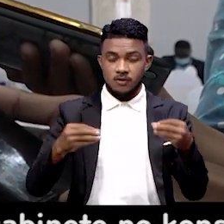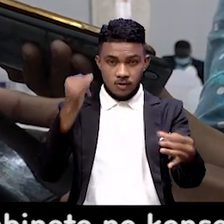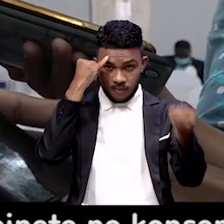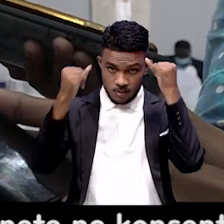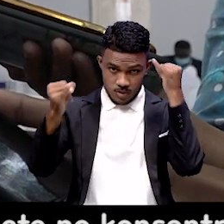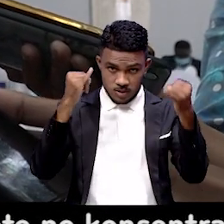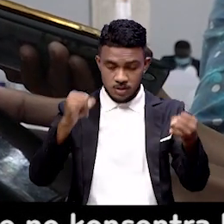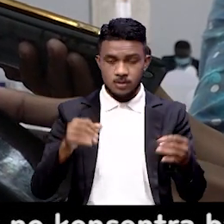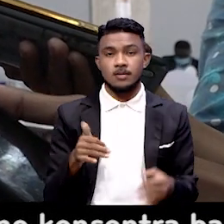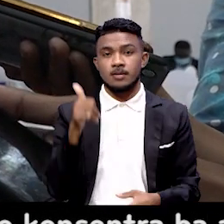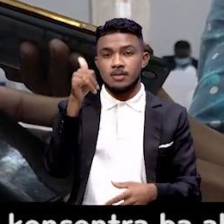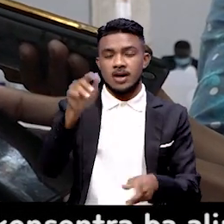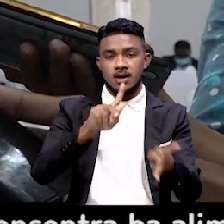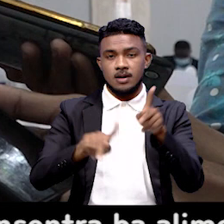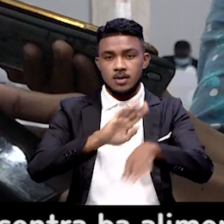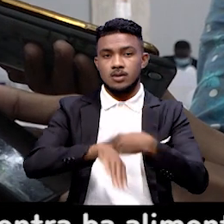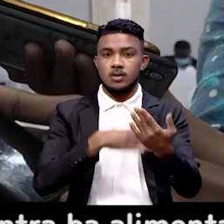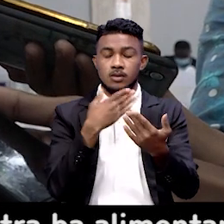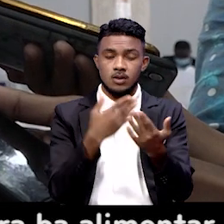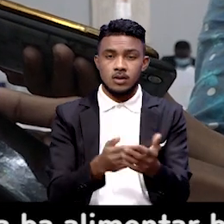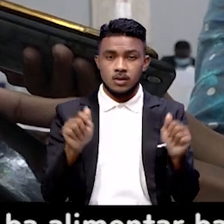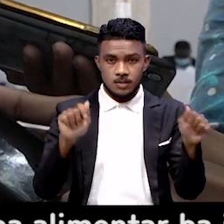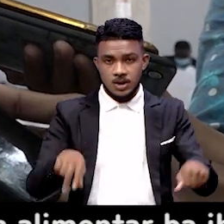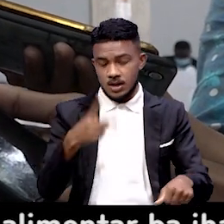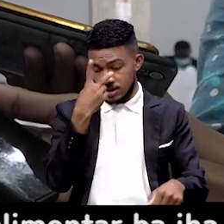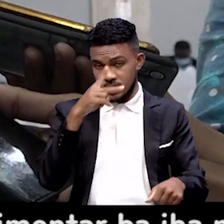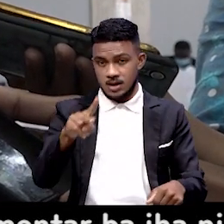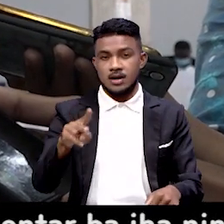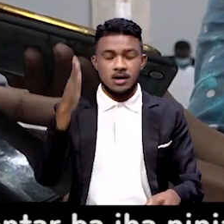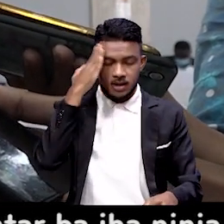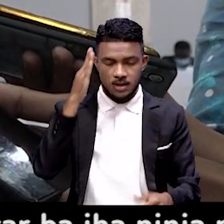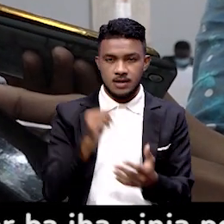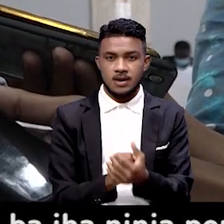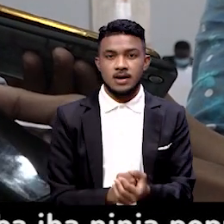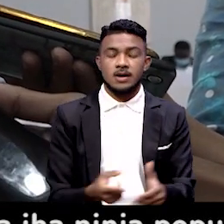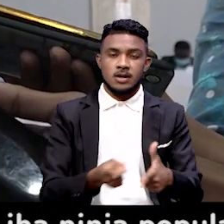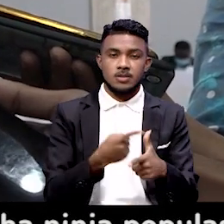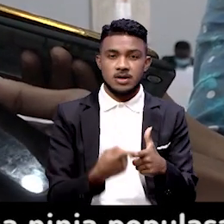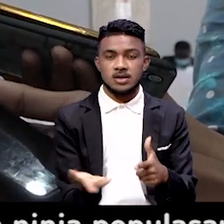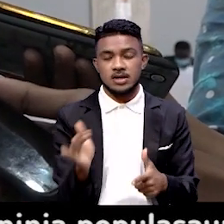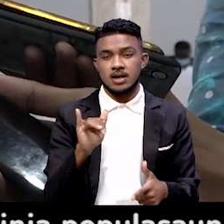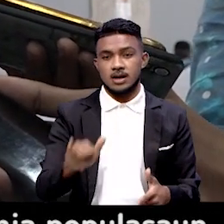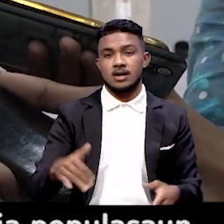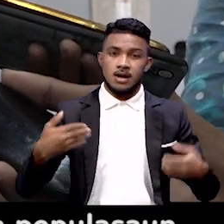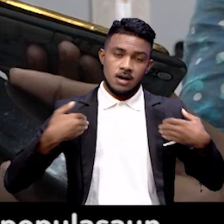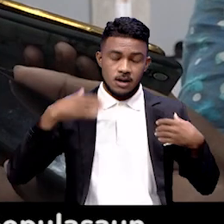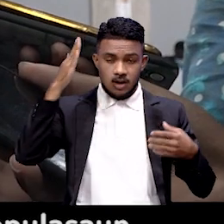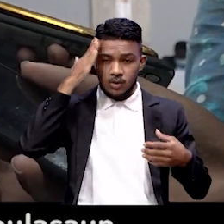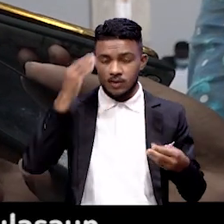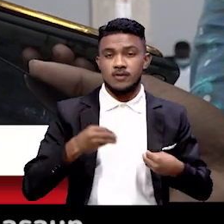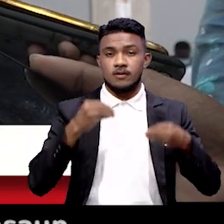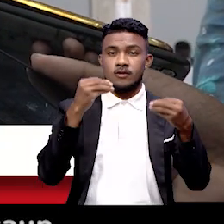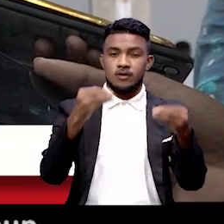da entidade Rototo, onde é informado. Depois, se carrega se irá se ir no Enruma Carrega, porra no Enhame